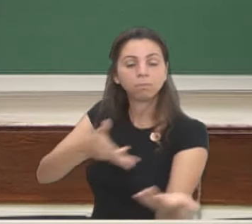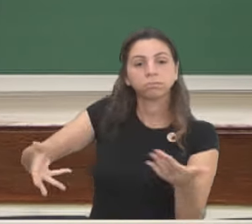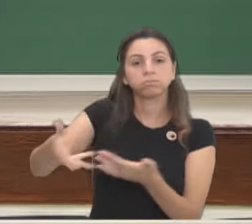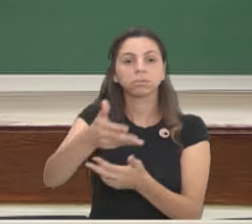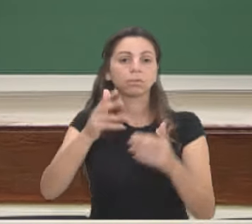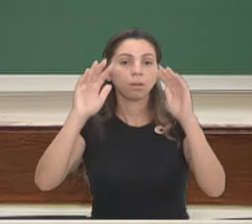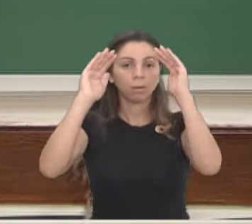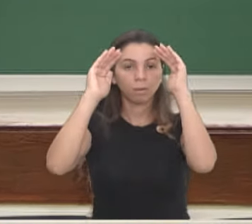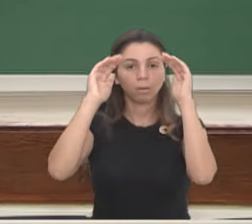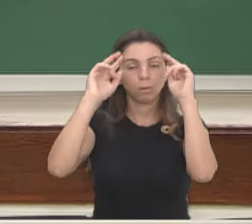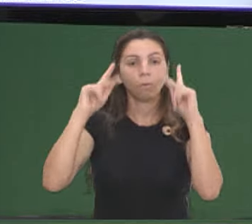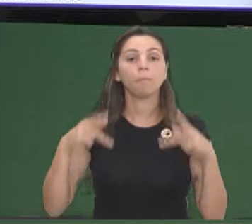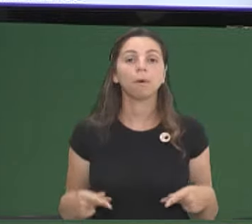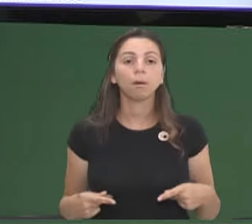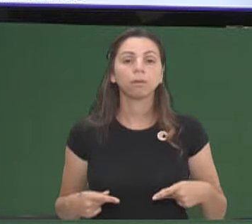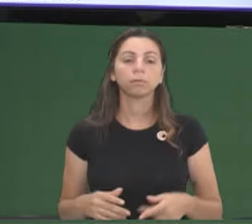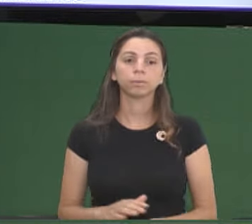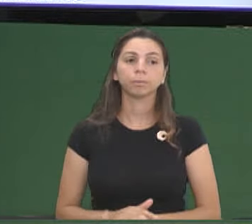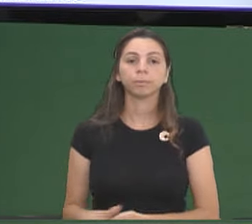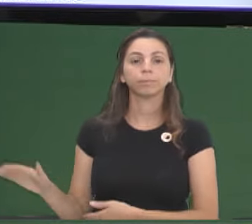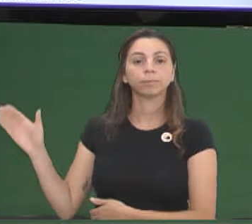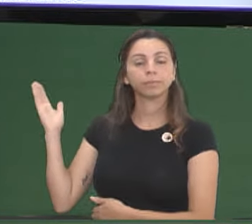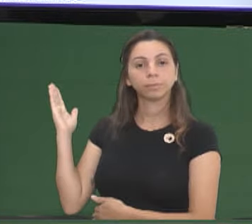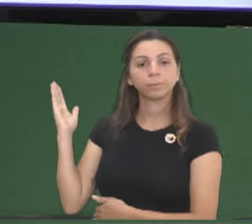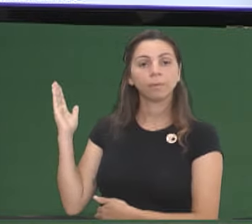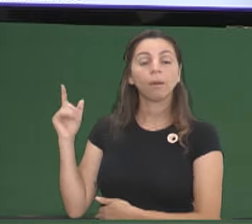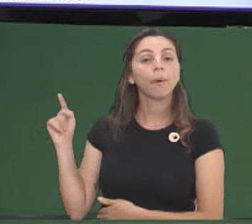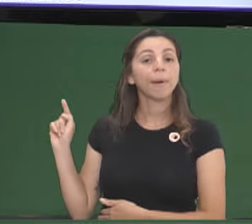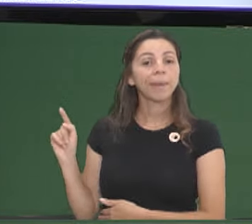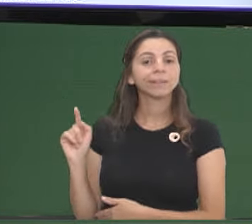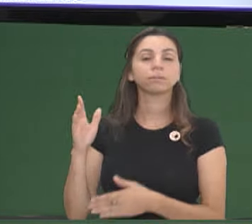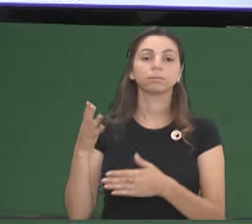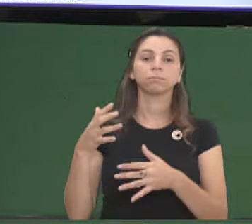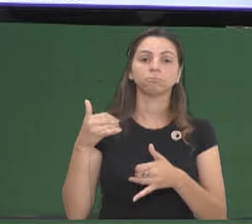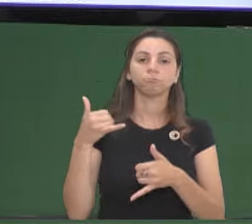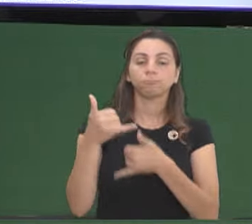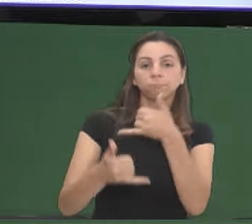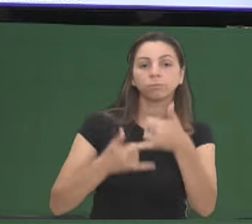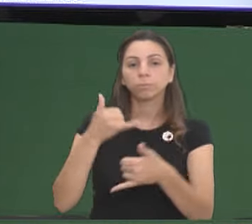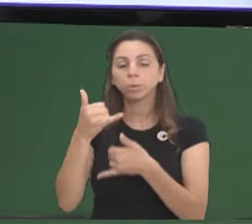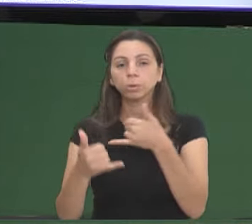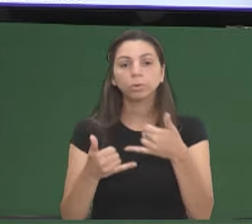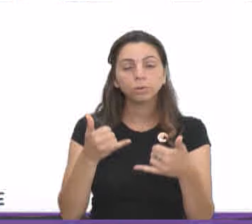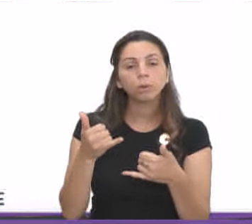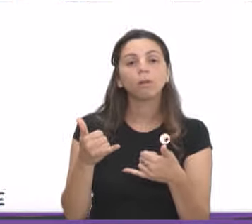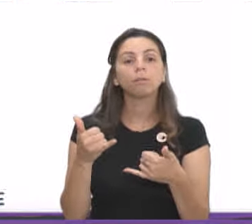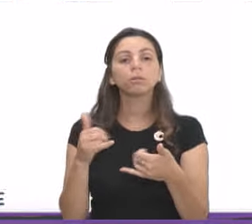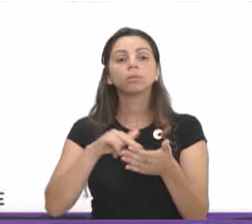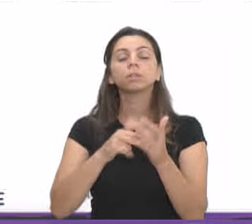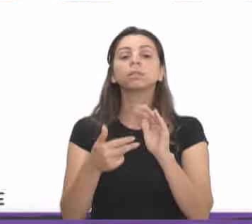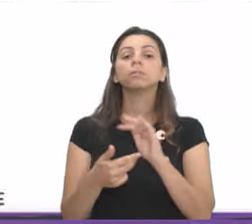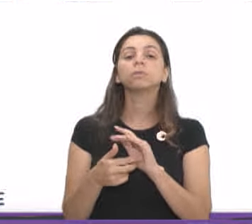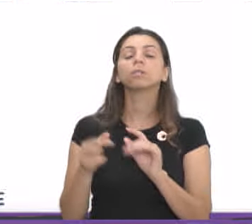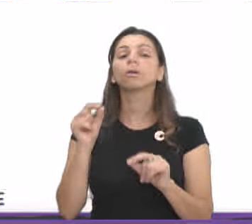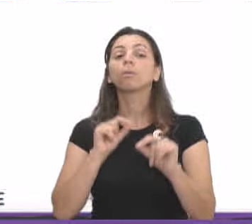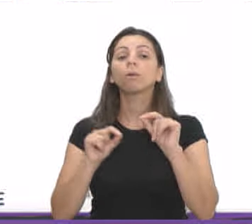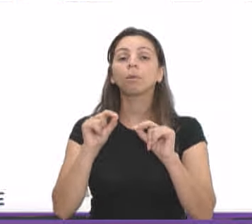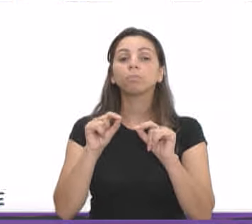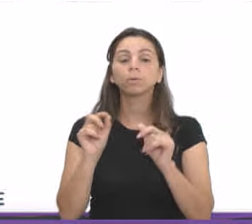ver de pertinho no slide. Então, esses jogos servem para dar as pessoas a chance de se